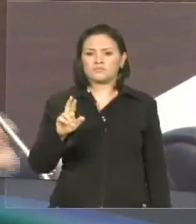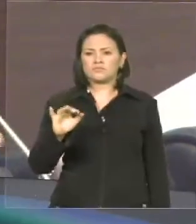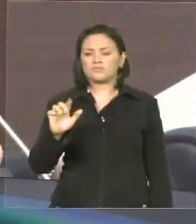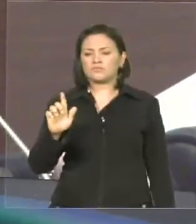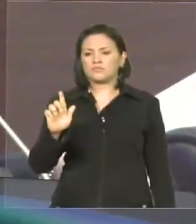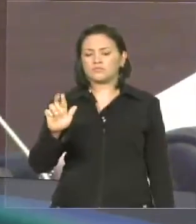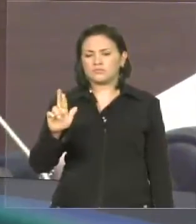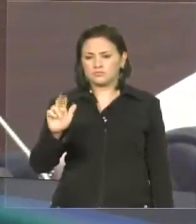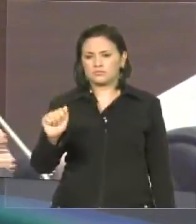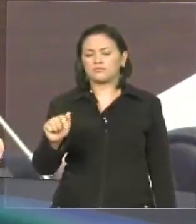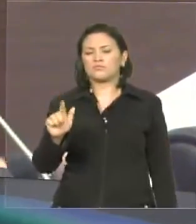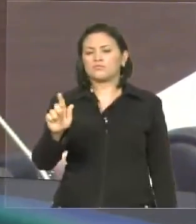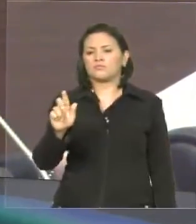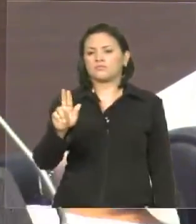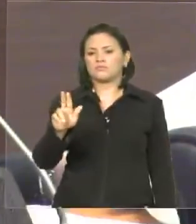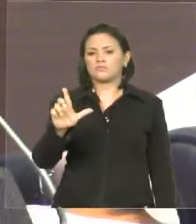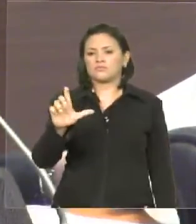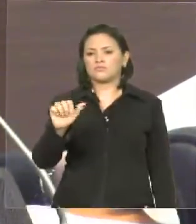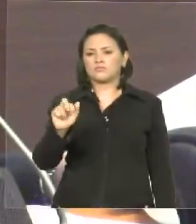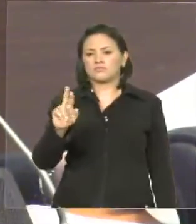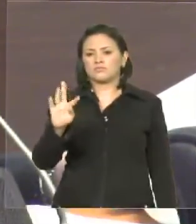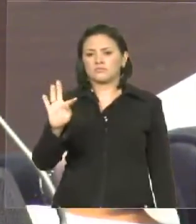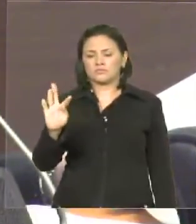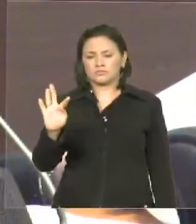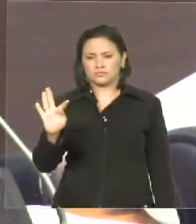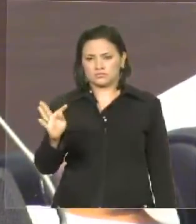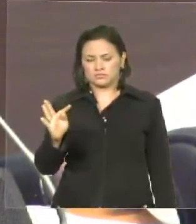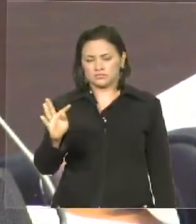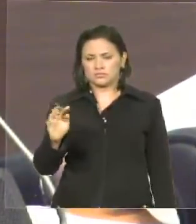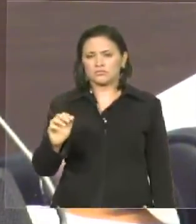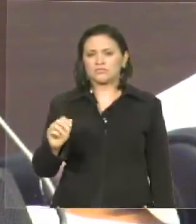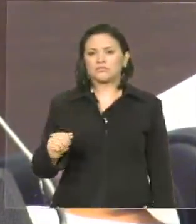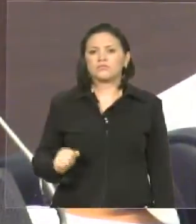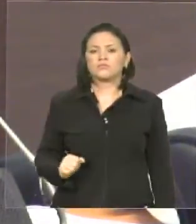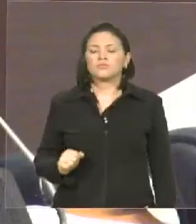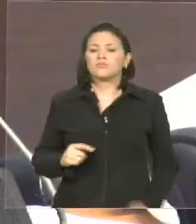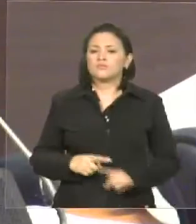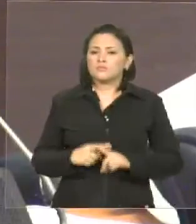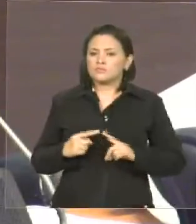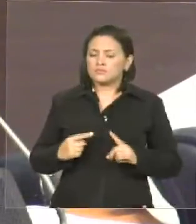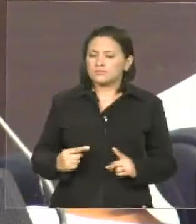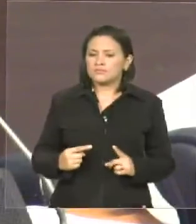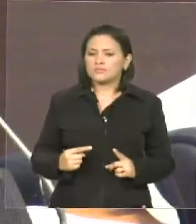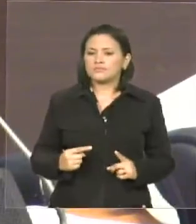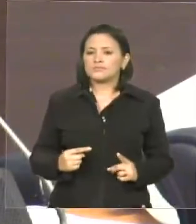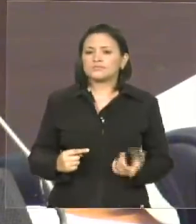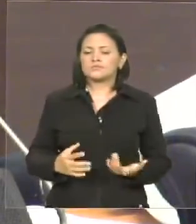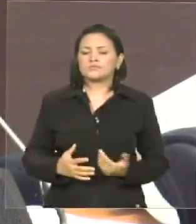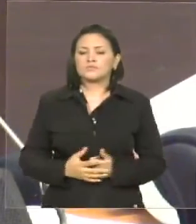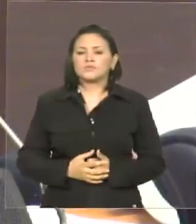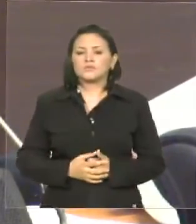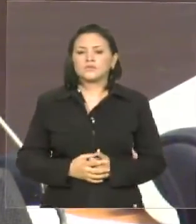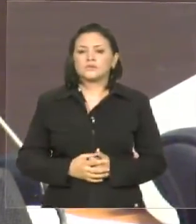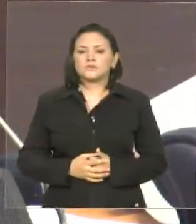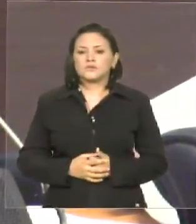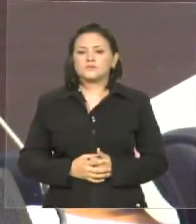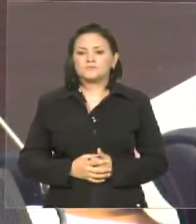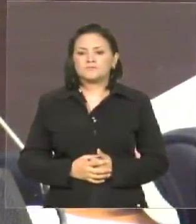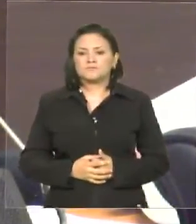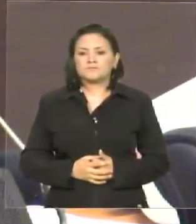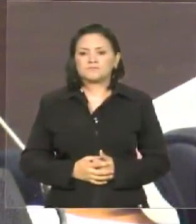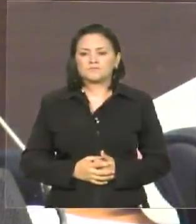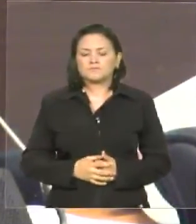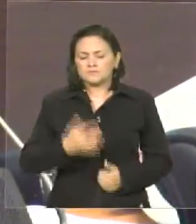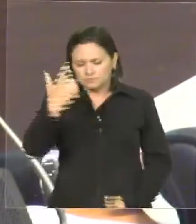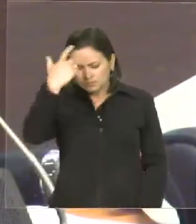nossa autoestima, a autoestima do maranhense. E a nossa autoestima tem sido muito afetada, nesses últimos anos, com